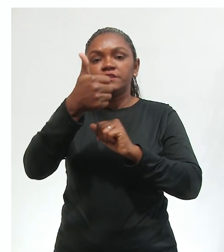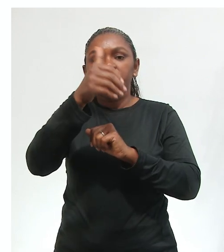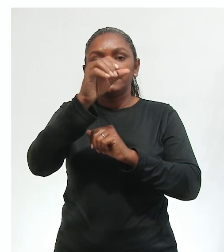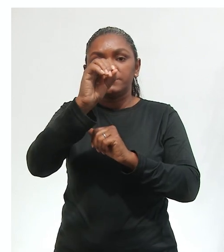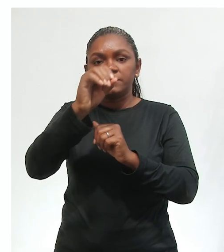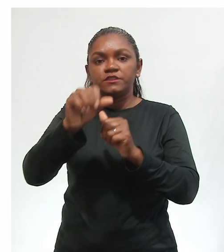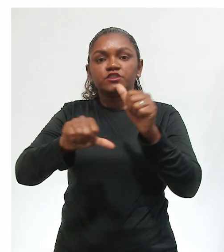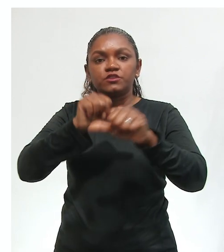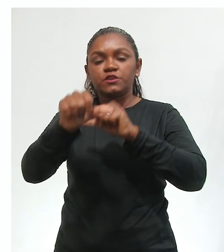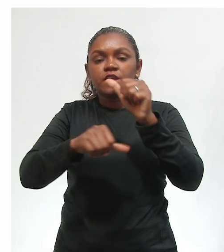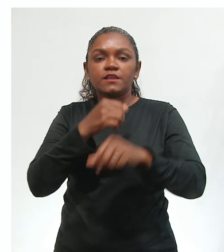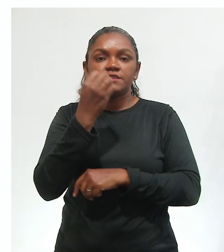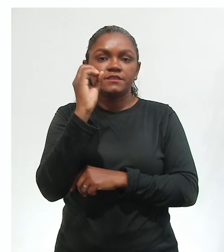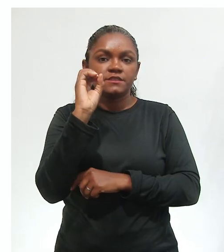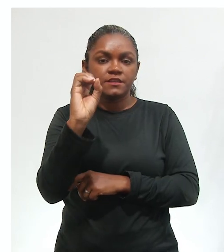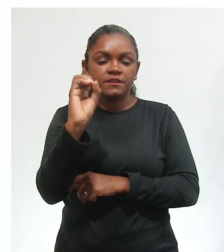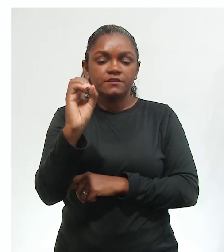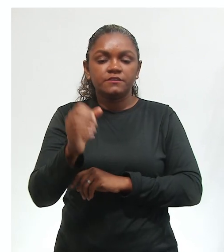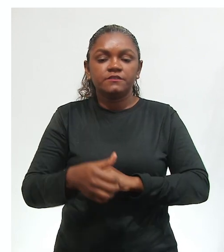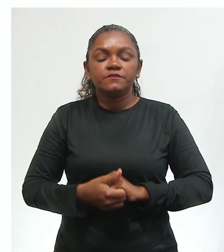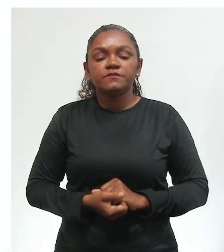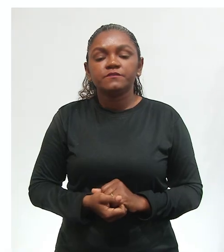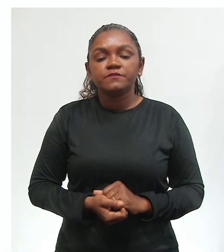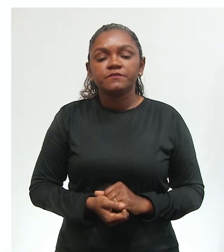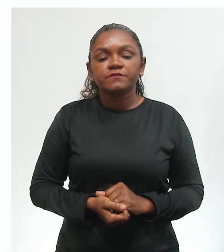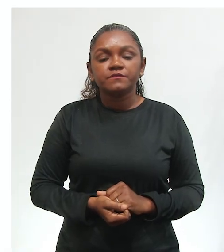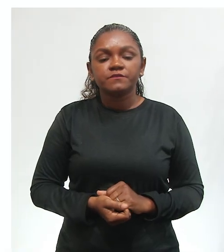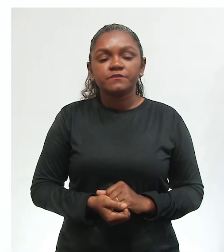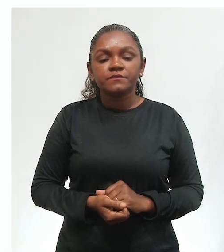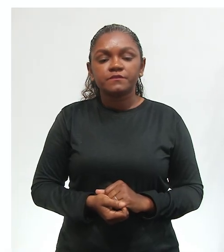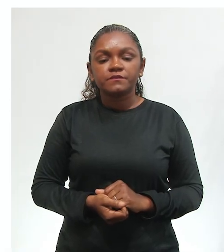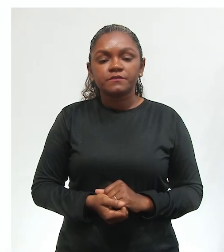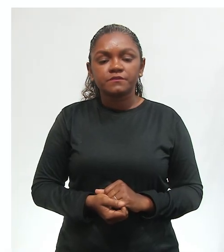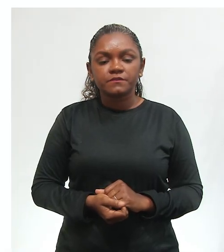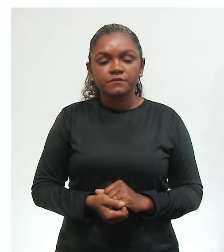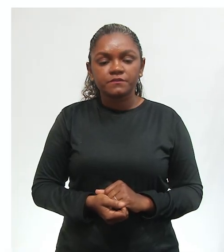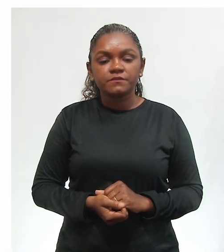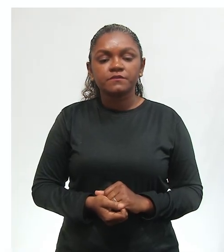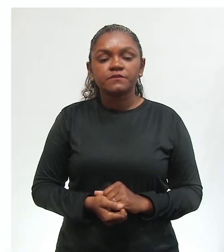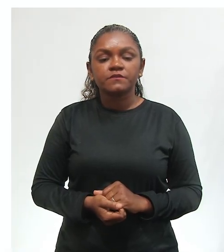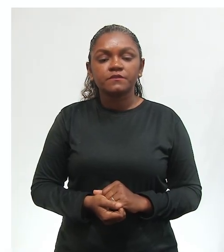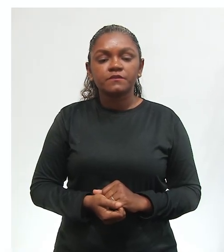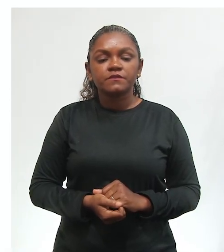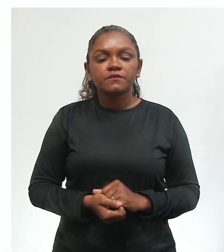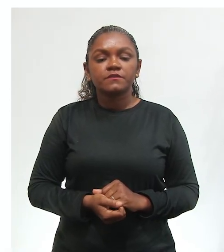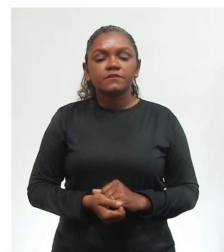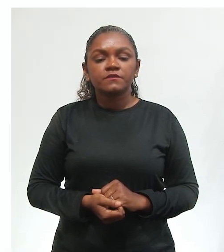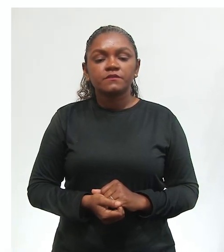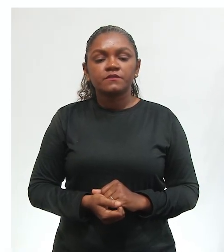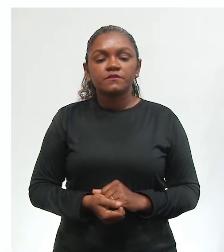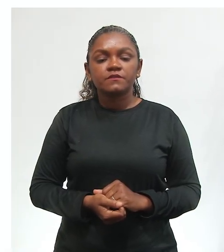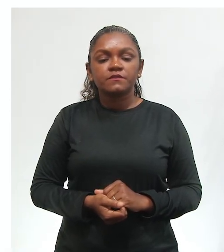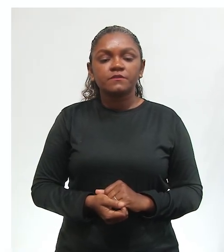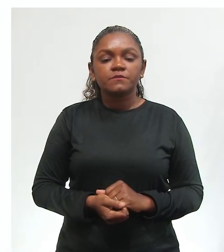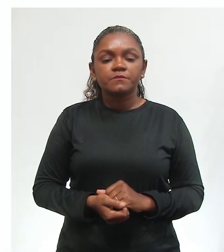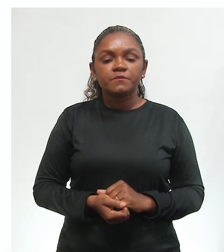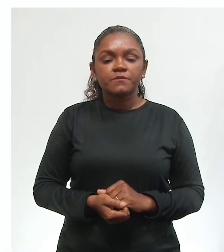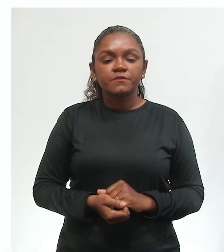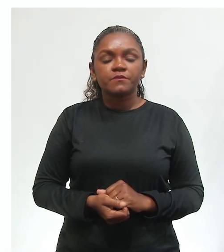ser somada a essas 11 unidades. Então, eu vou ter 12